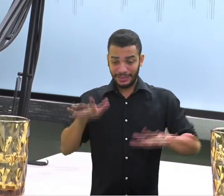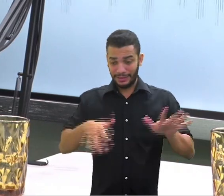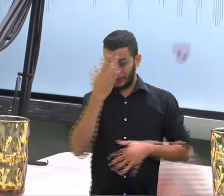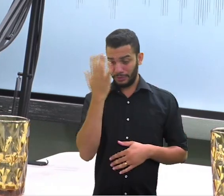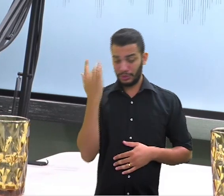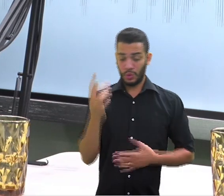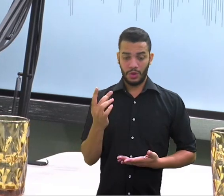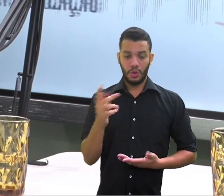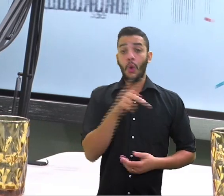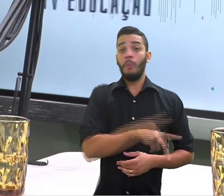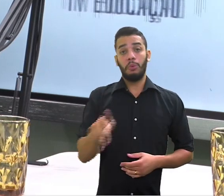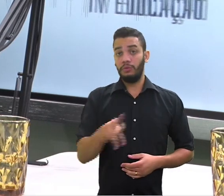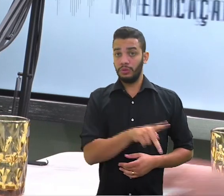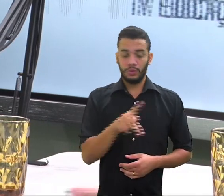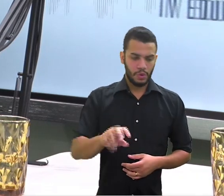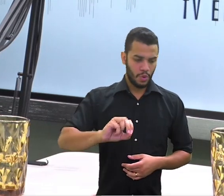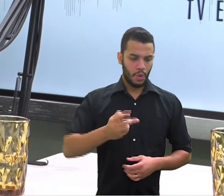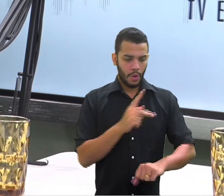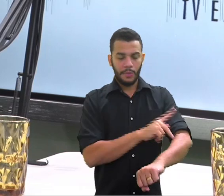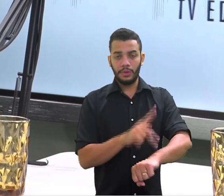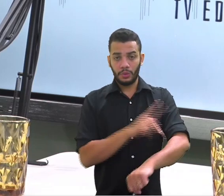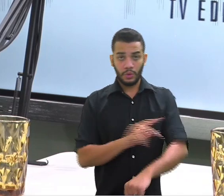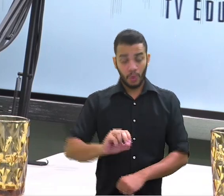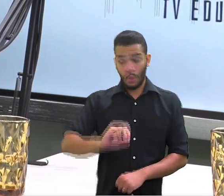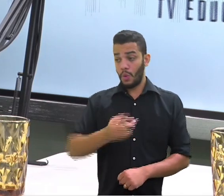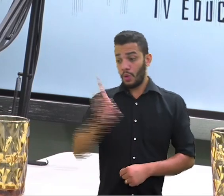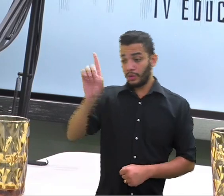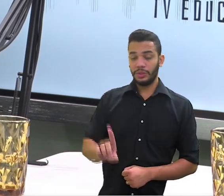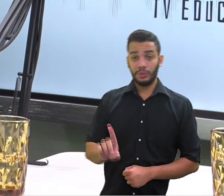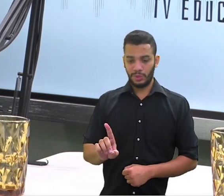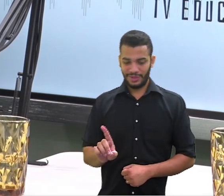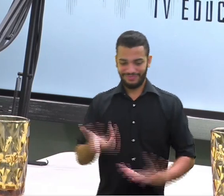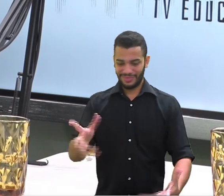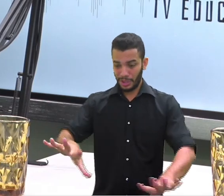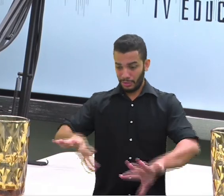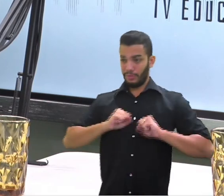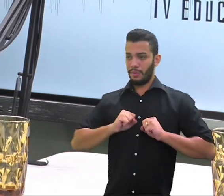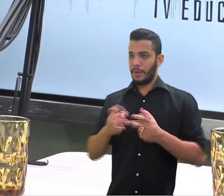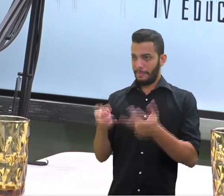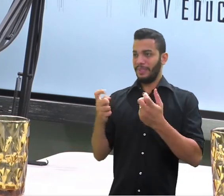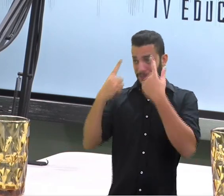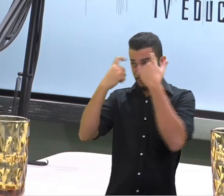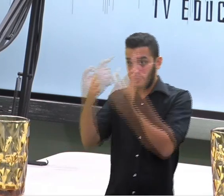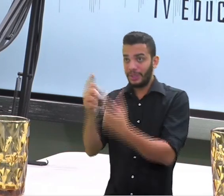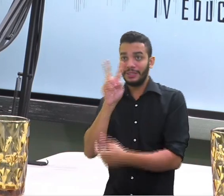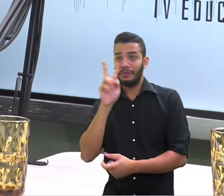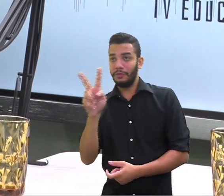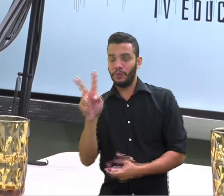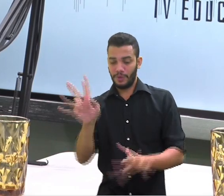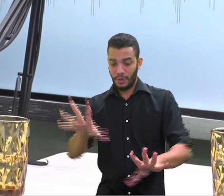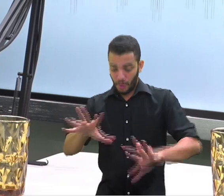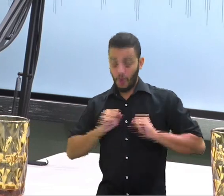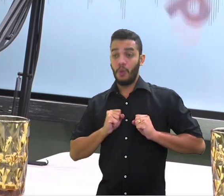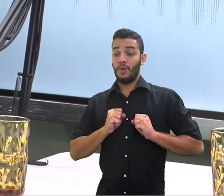com depressão. Nós temos alunos com medo, alunos que evitam ir à escola, porque tem medo dessa violência. Nós temos pais com